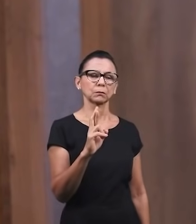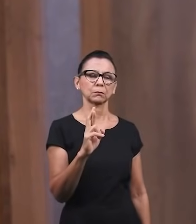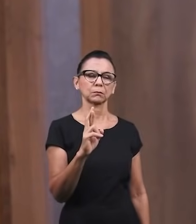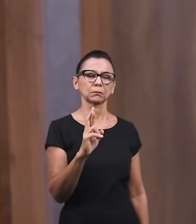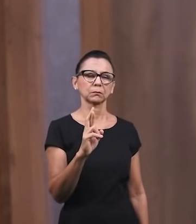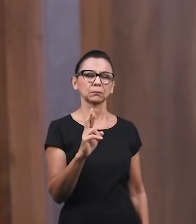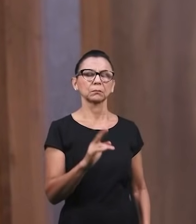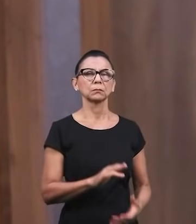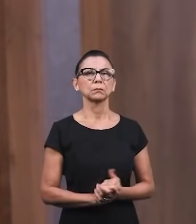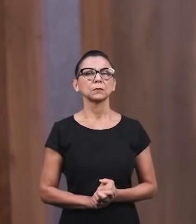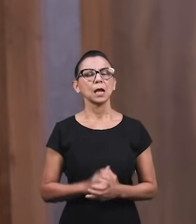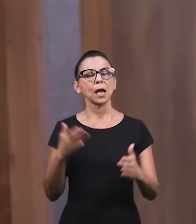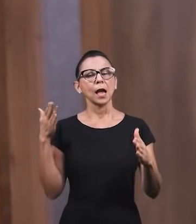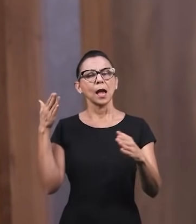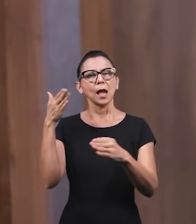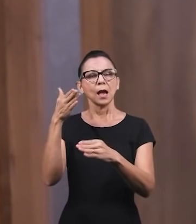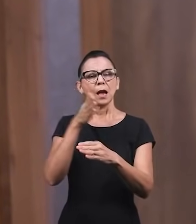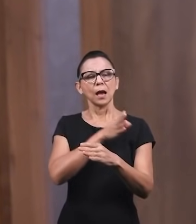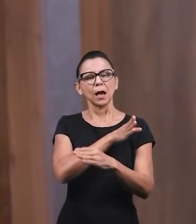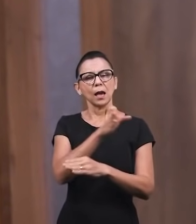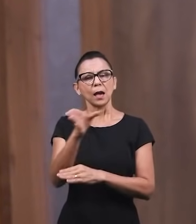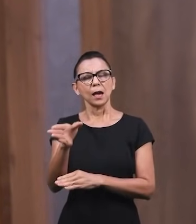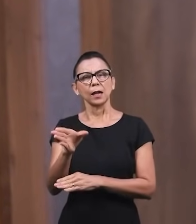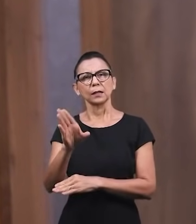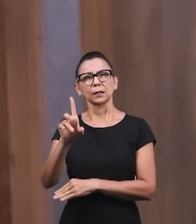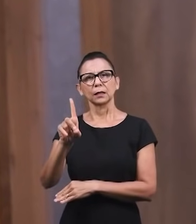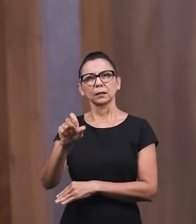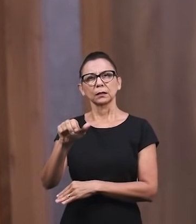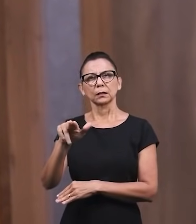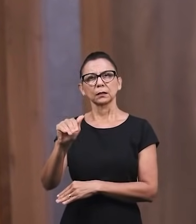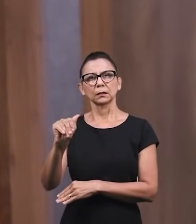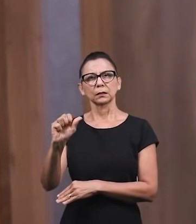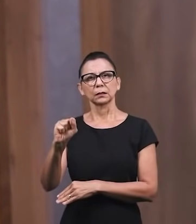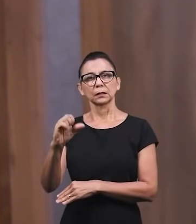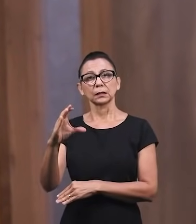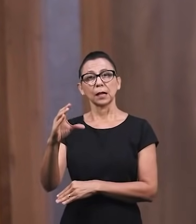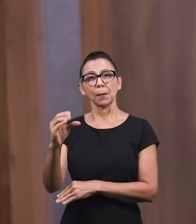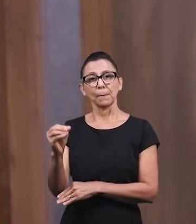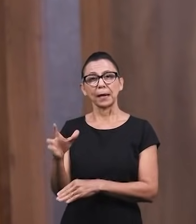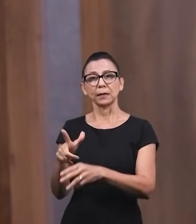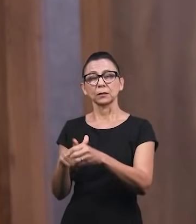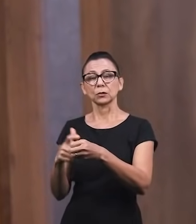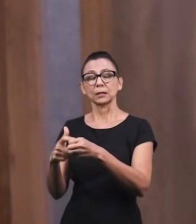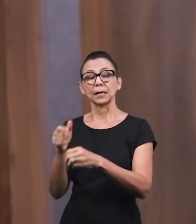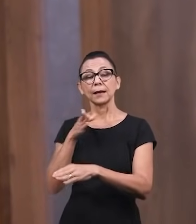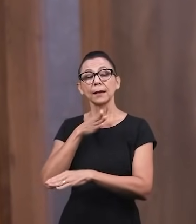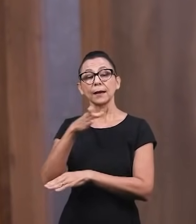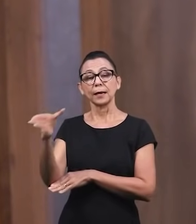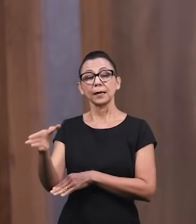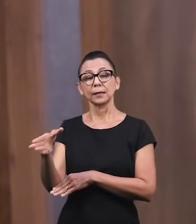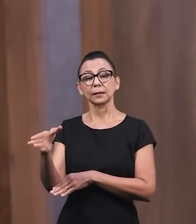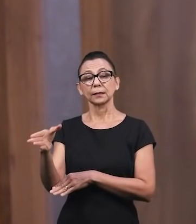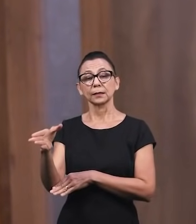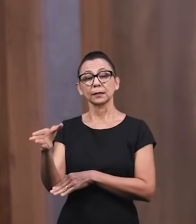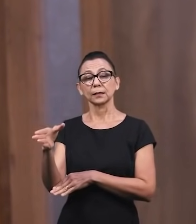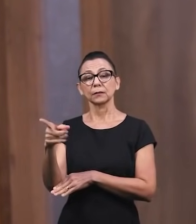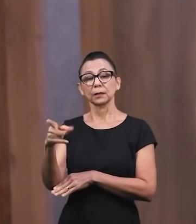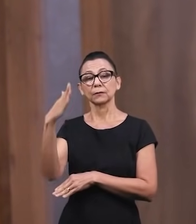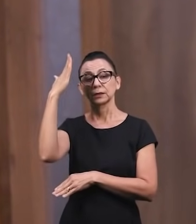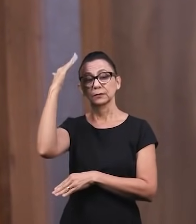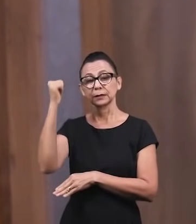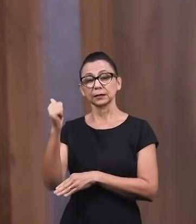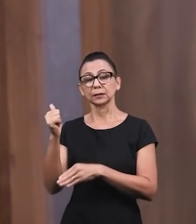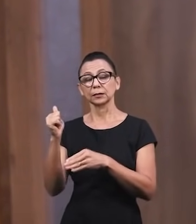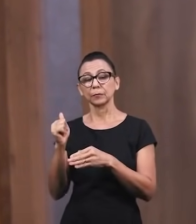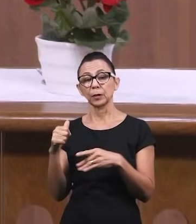disse: Entra em Damasco e lá te será dito o que tu convens